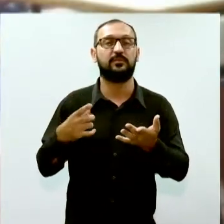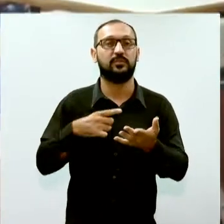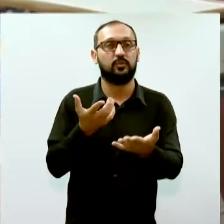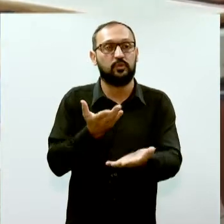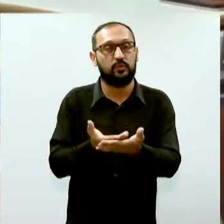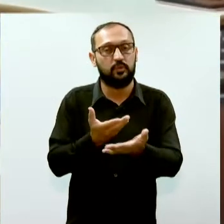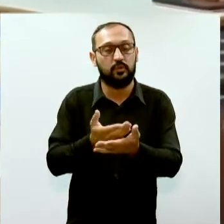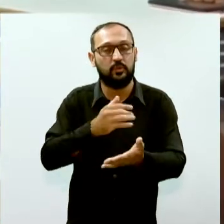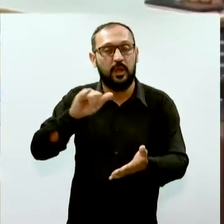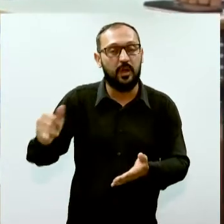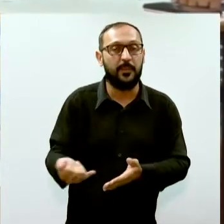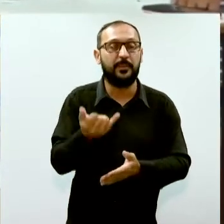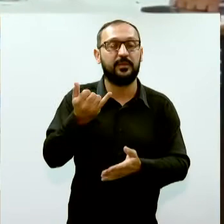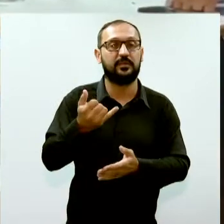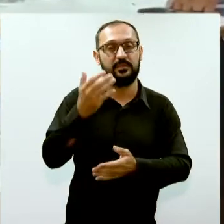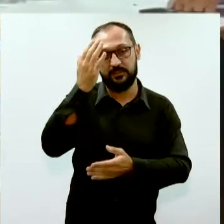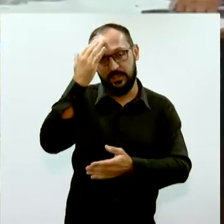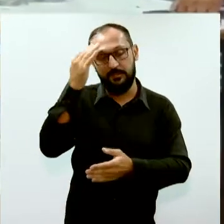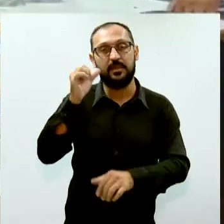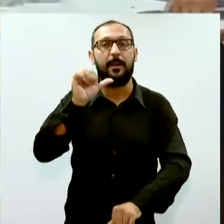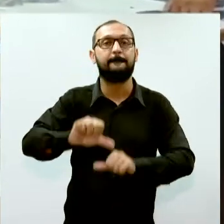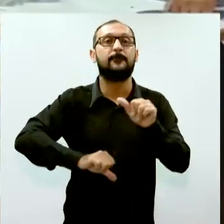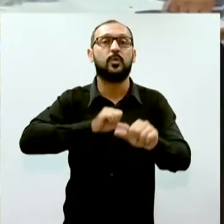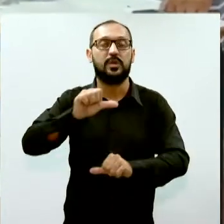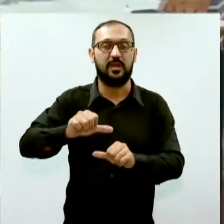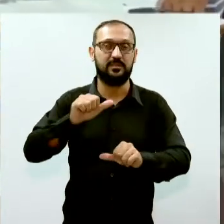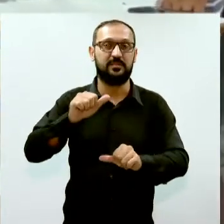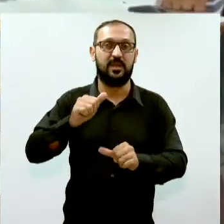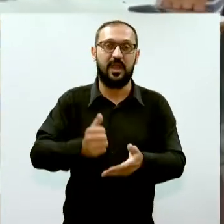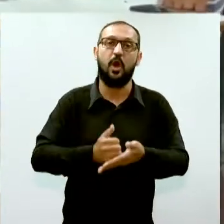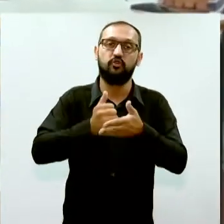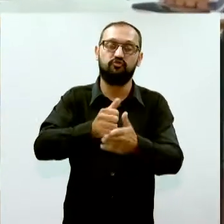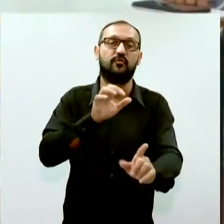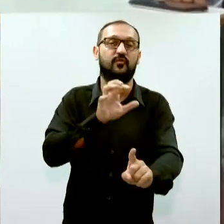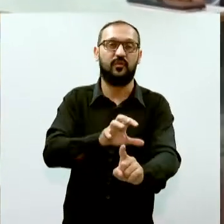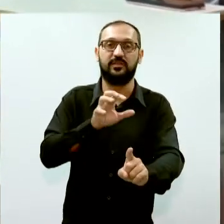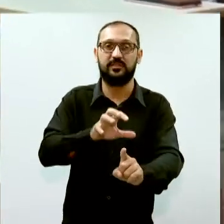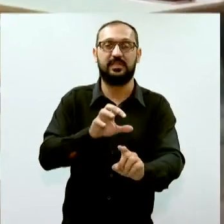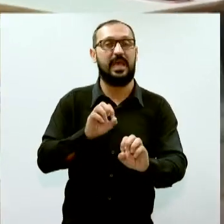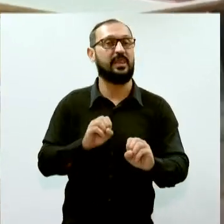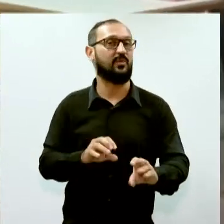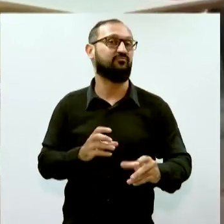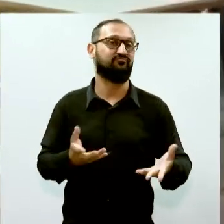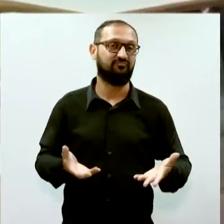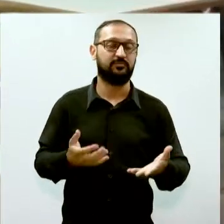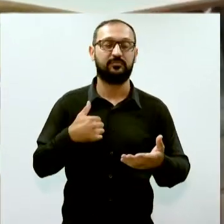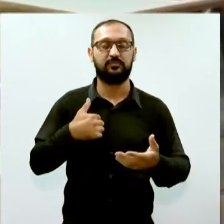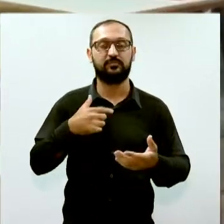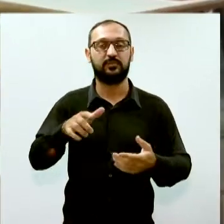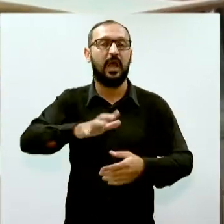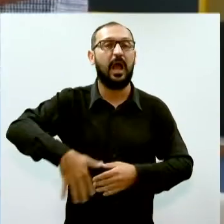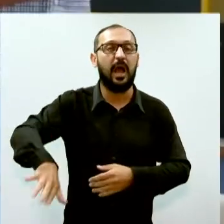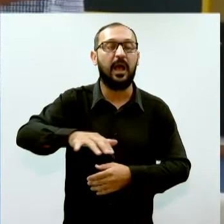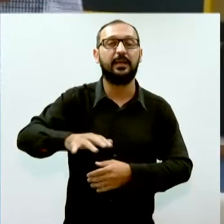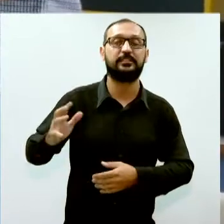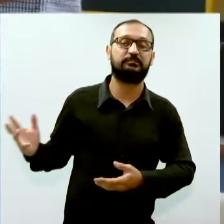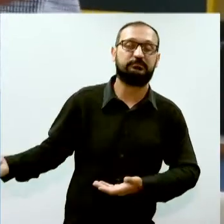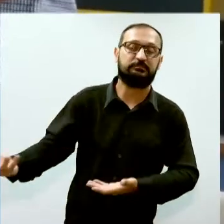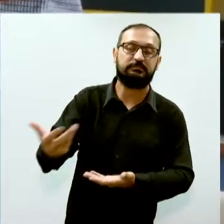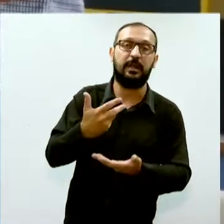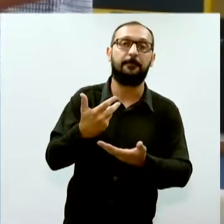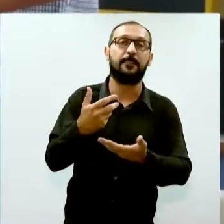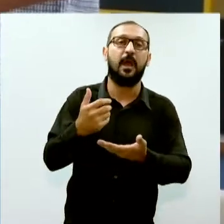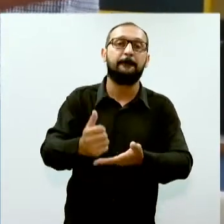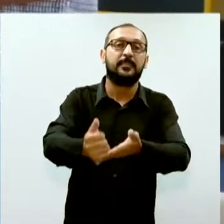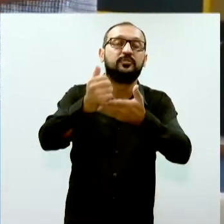que nós acreditamos no poder transformador da educação. Então, o IPED ele é uma organização da sociedade civil que busca, por